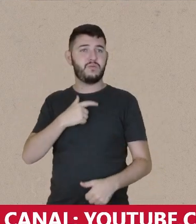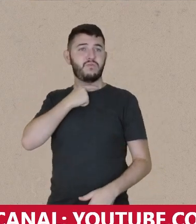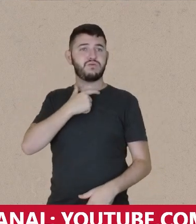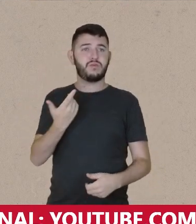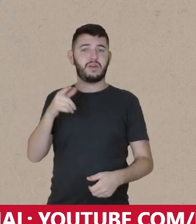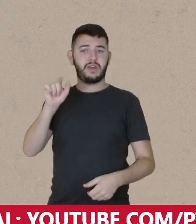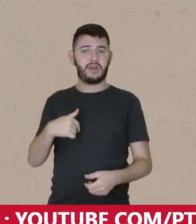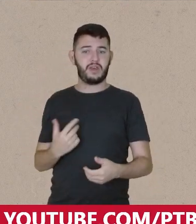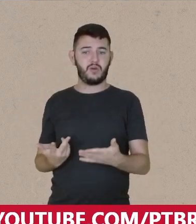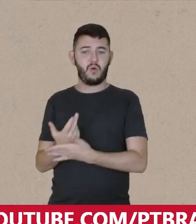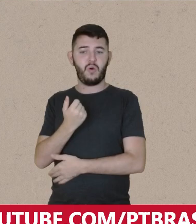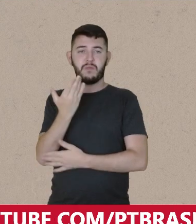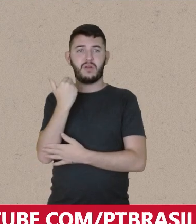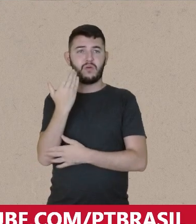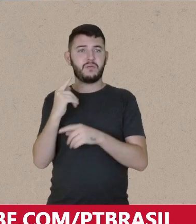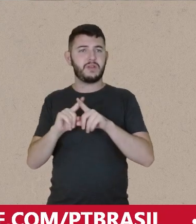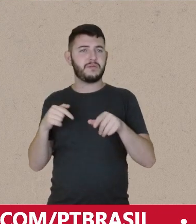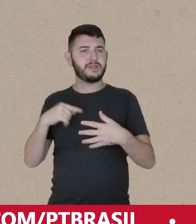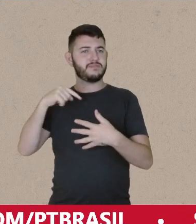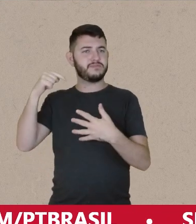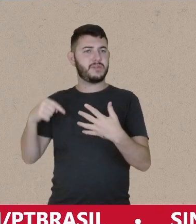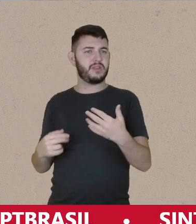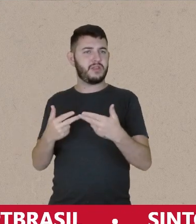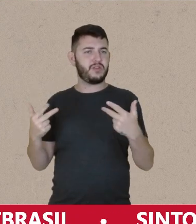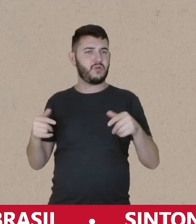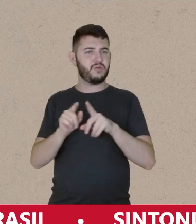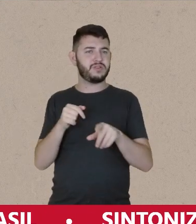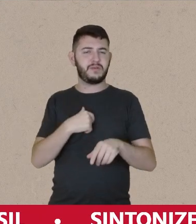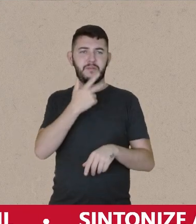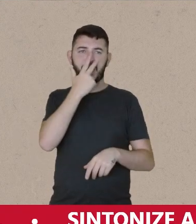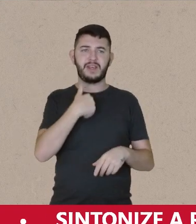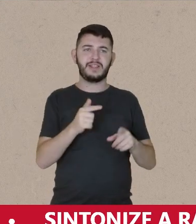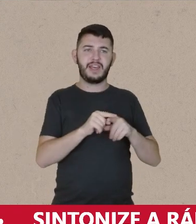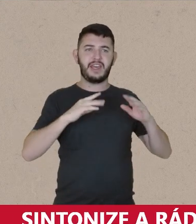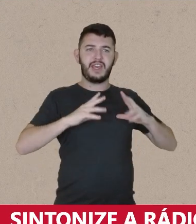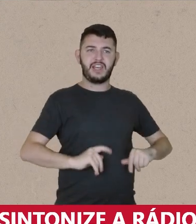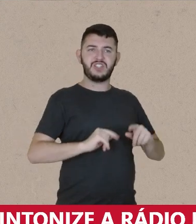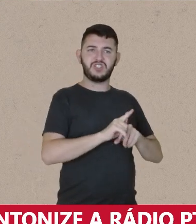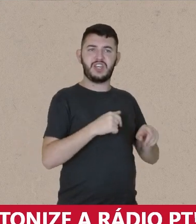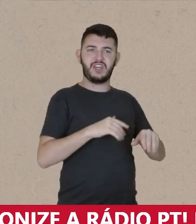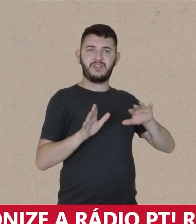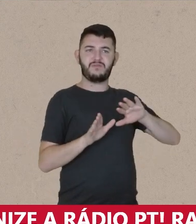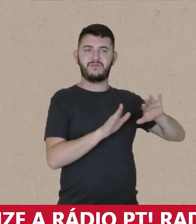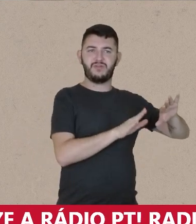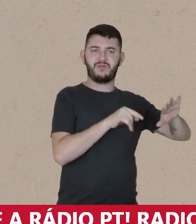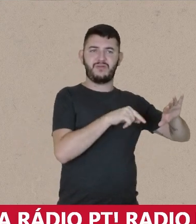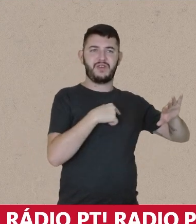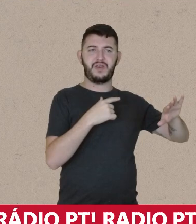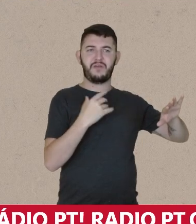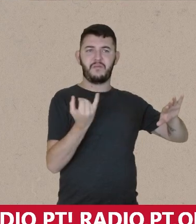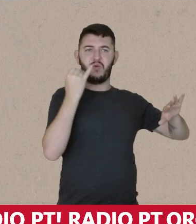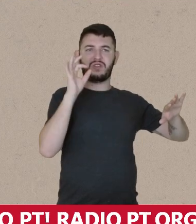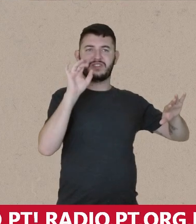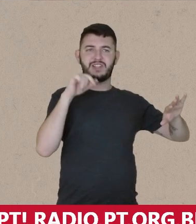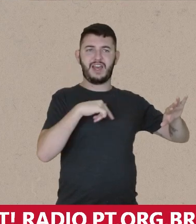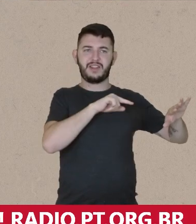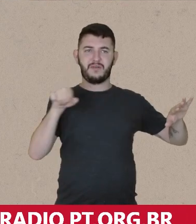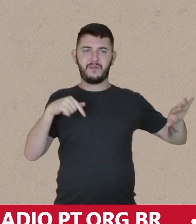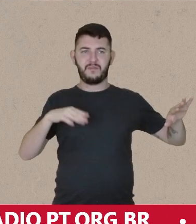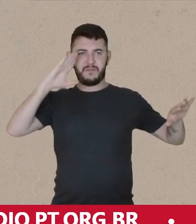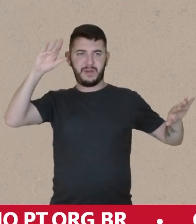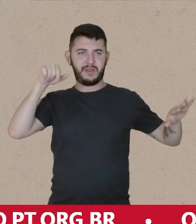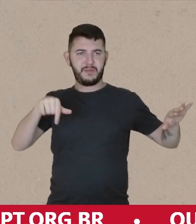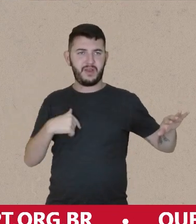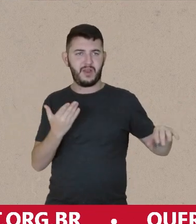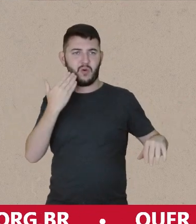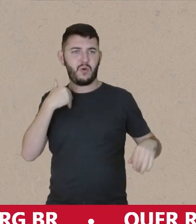esses itens de higiene, eles vão ficando para segundo, terceiro plano. Então, essas meninas, essas mulheres são privadas de uma série de atividades. E a gente falou, né,